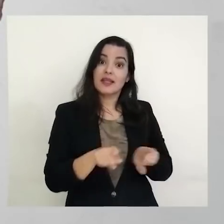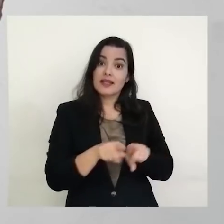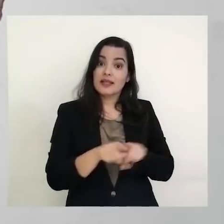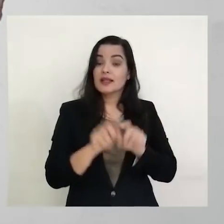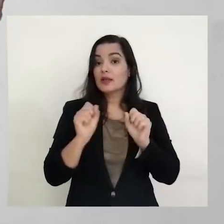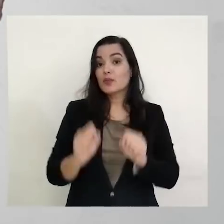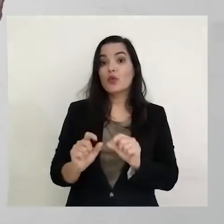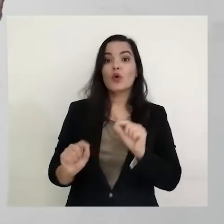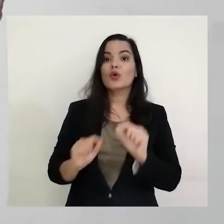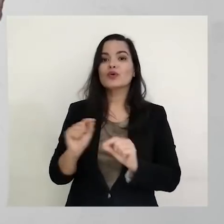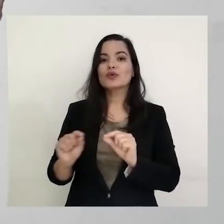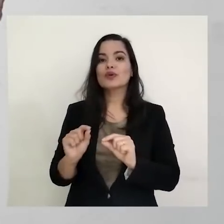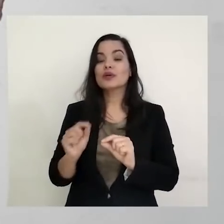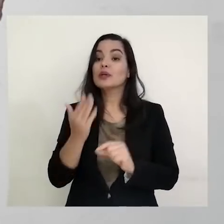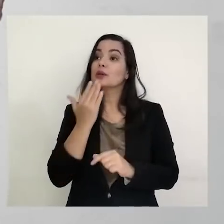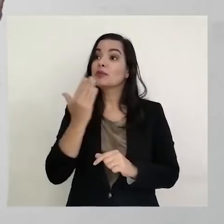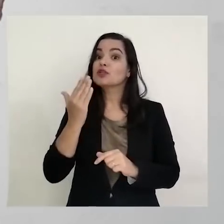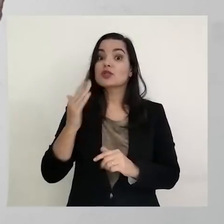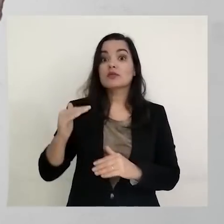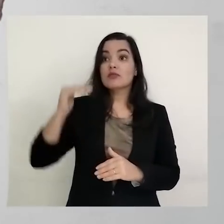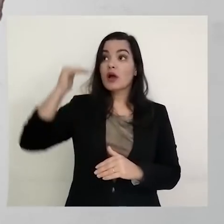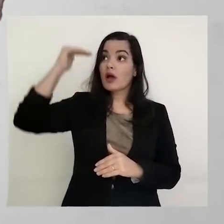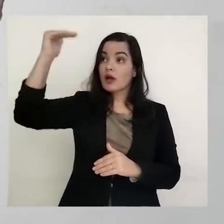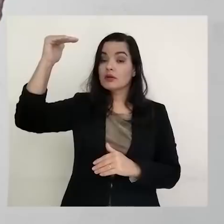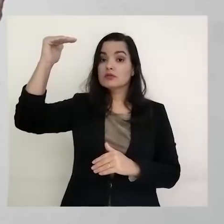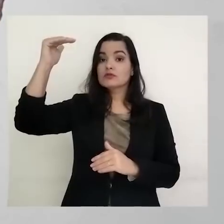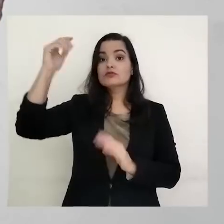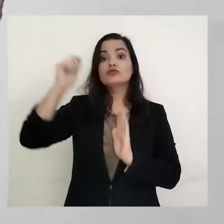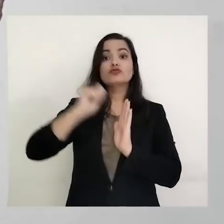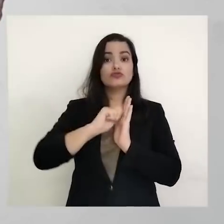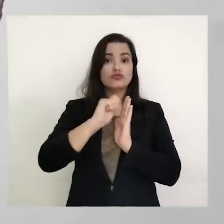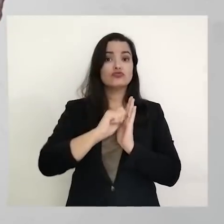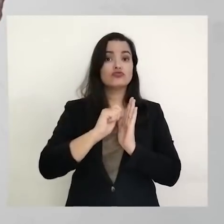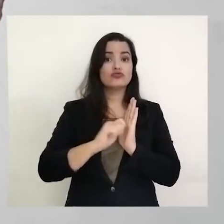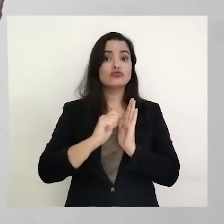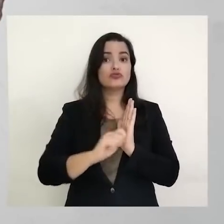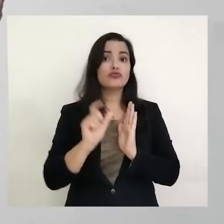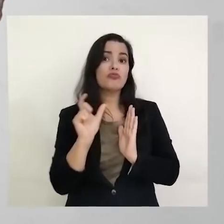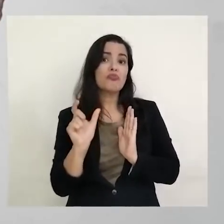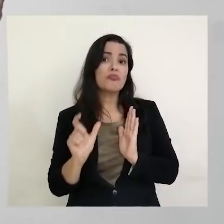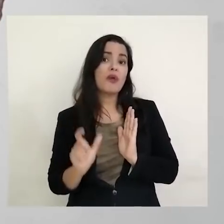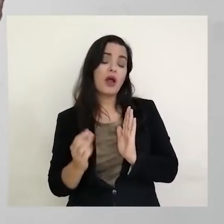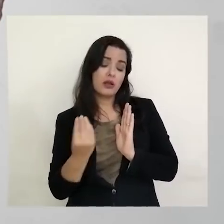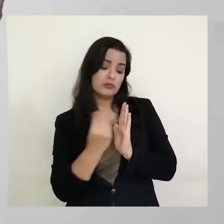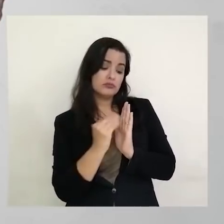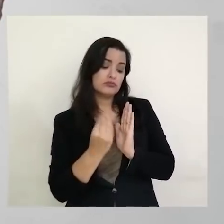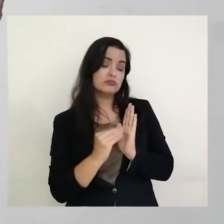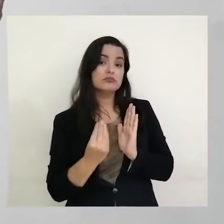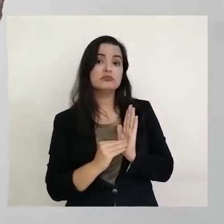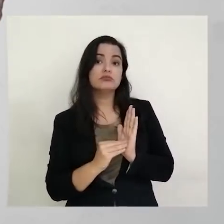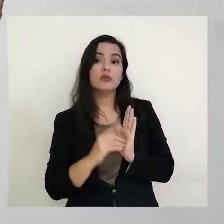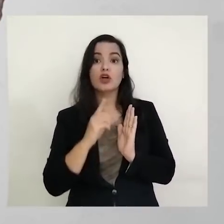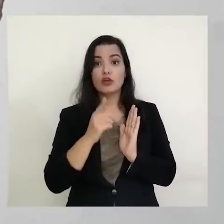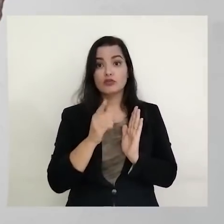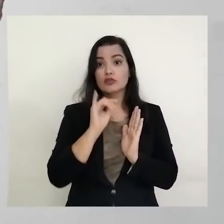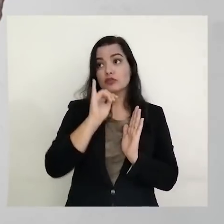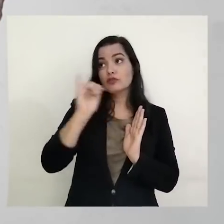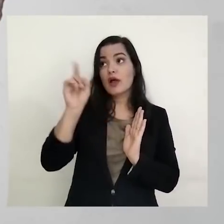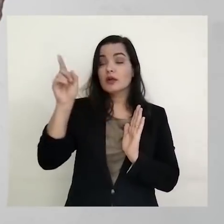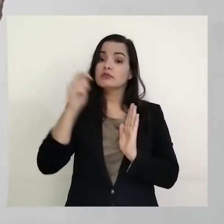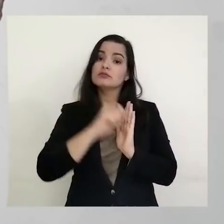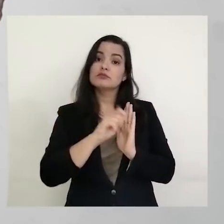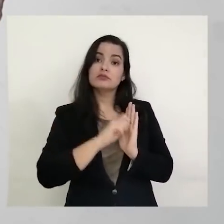pode também pedir para um adulto fazer o registro, ser o escriba e colocar as suas hipóteses